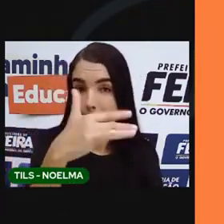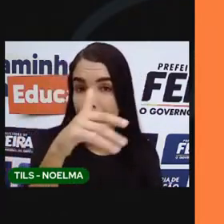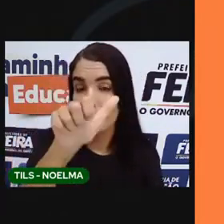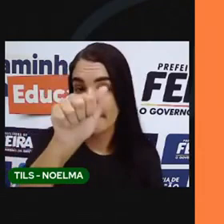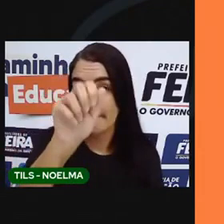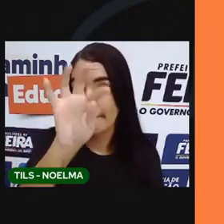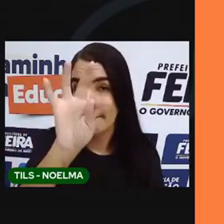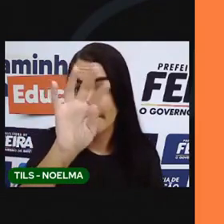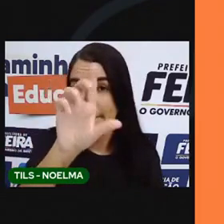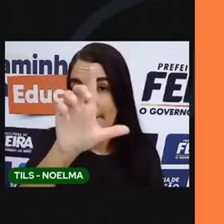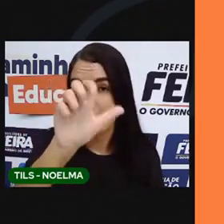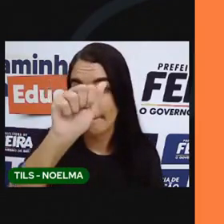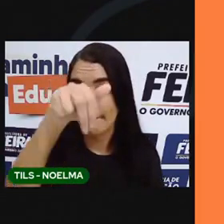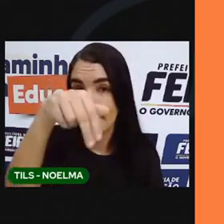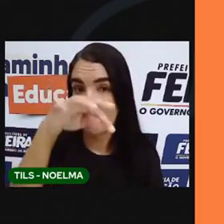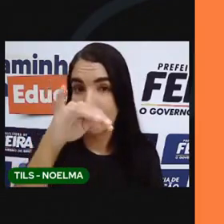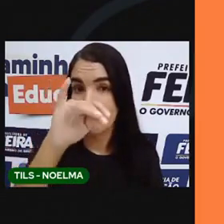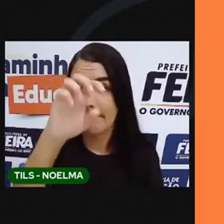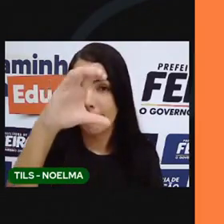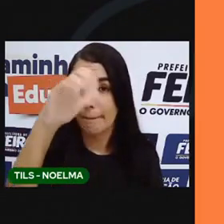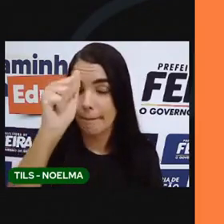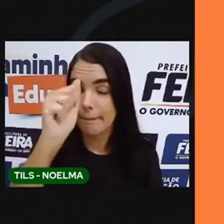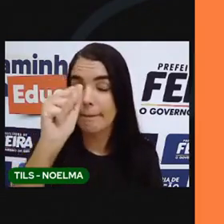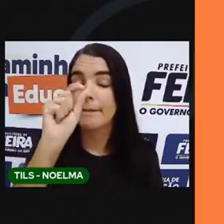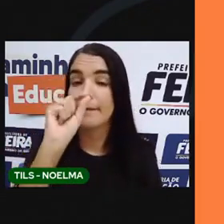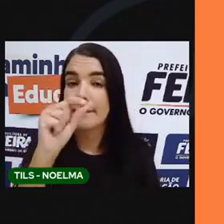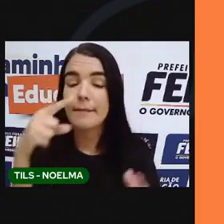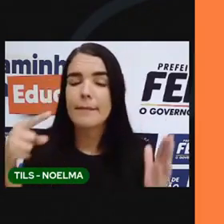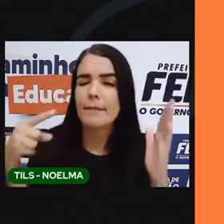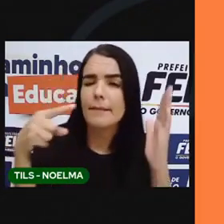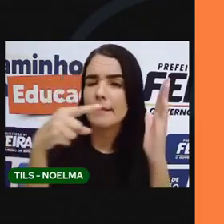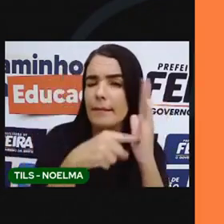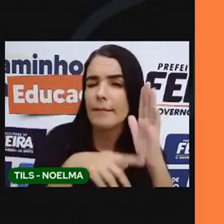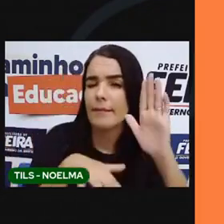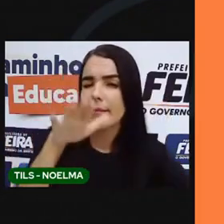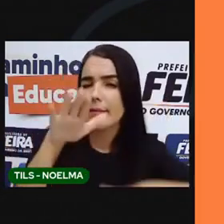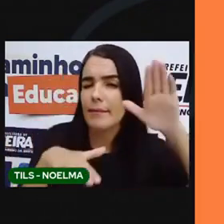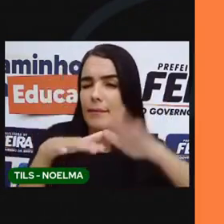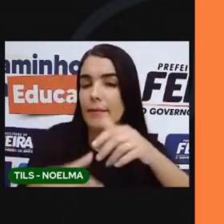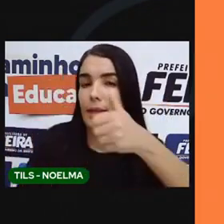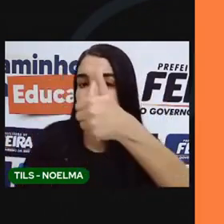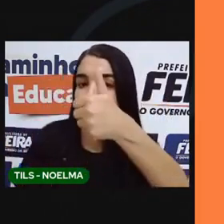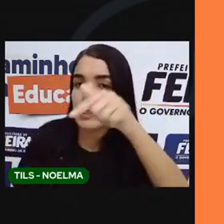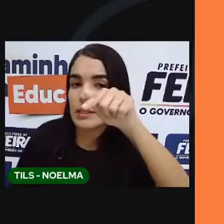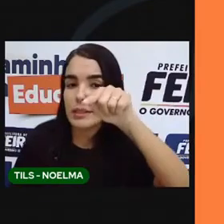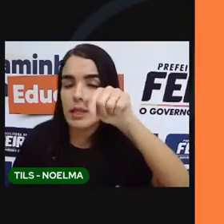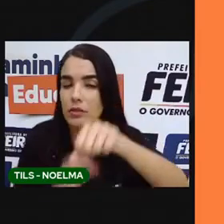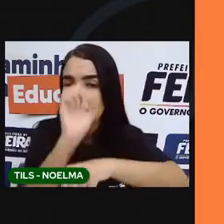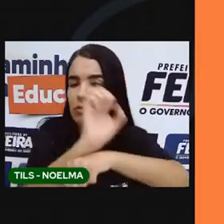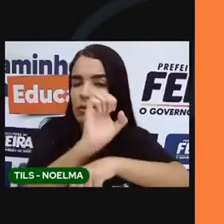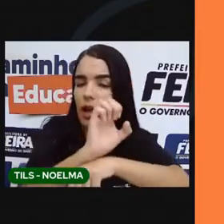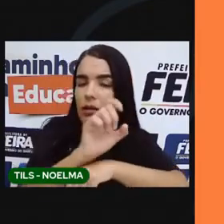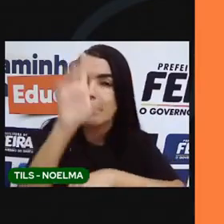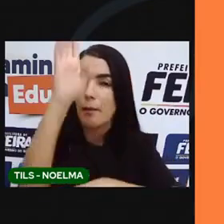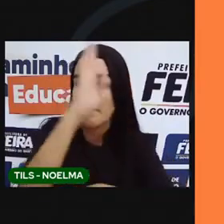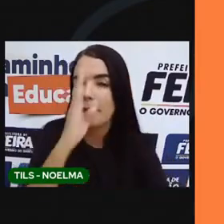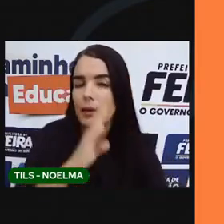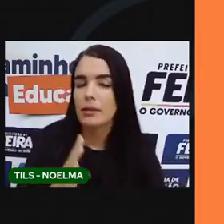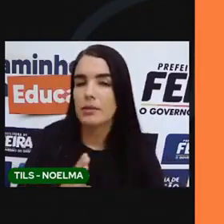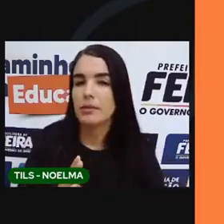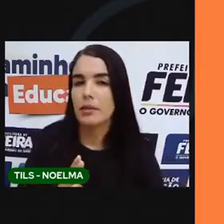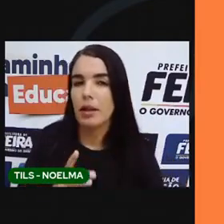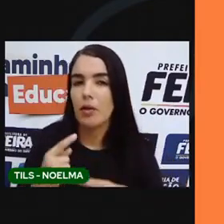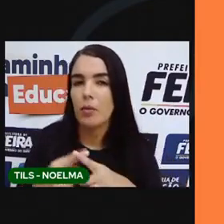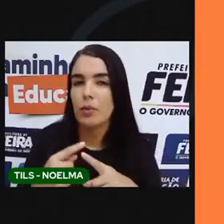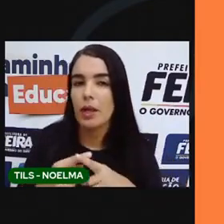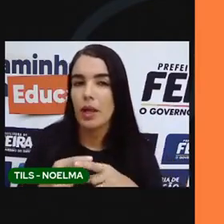totalmente ou parcialmente aí 17 estados brasileiros, com uma extensão que vai do Rio Grande